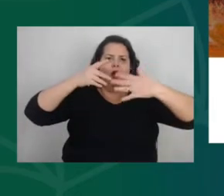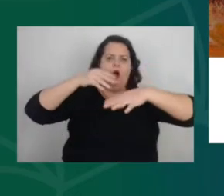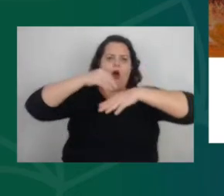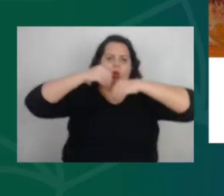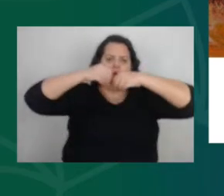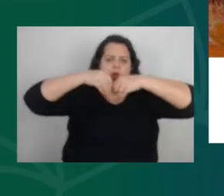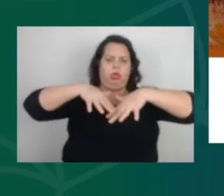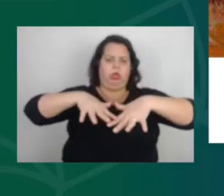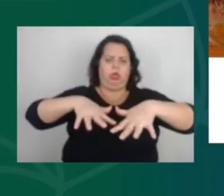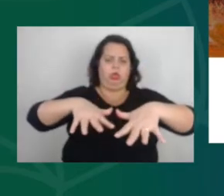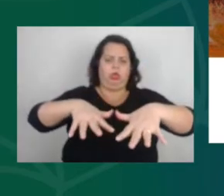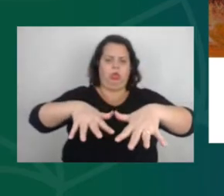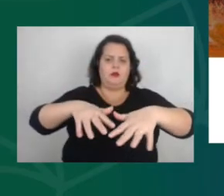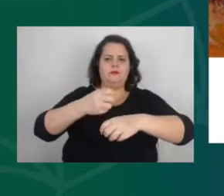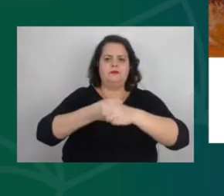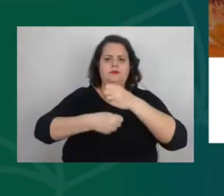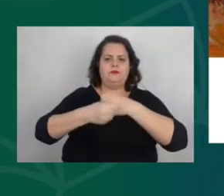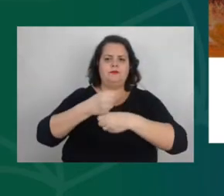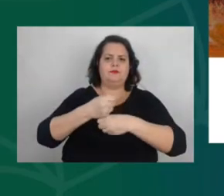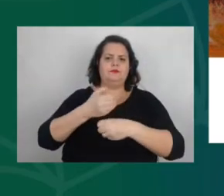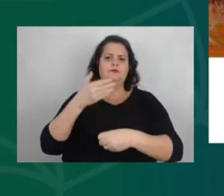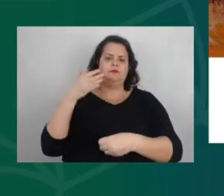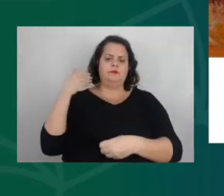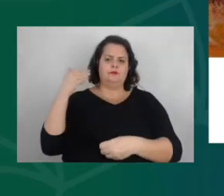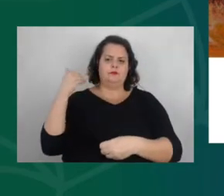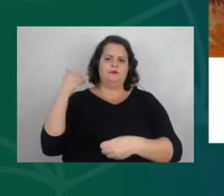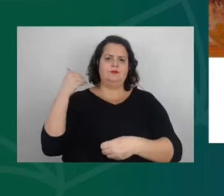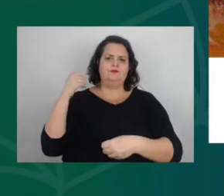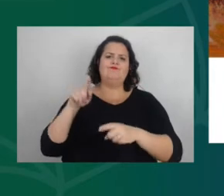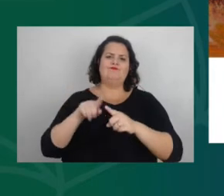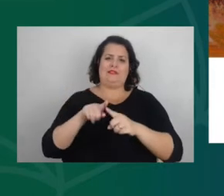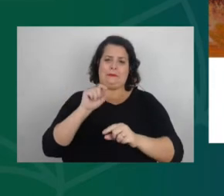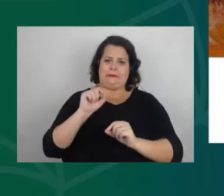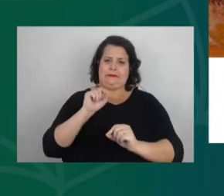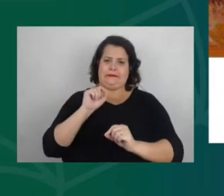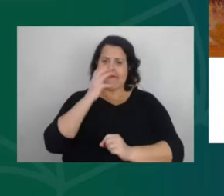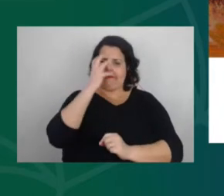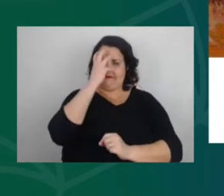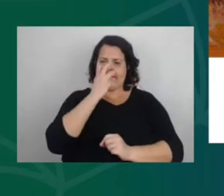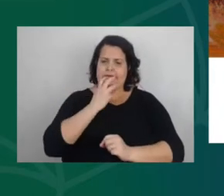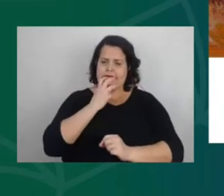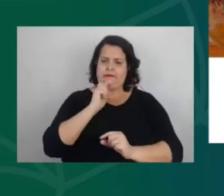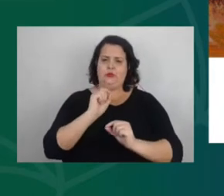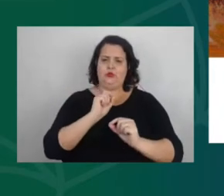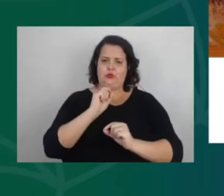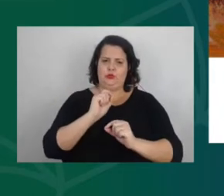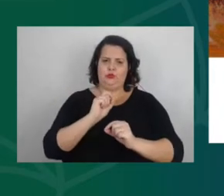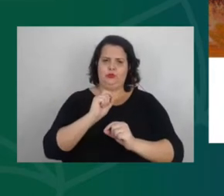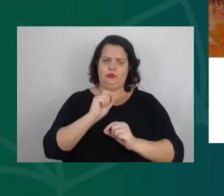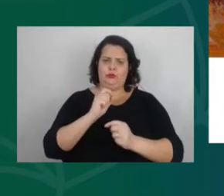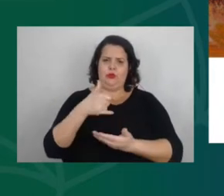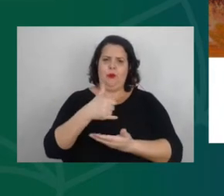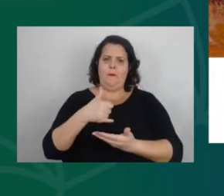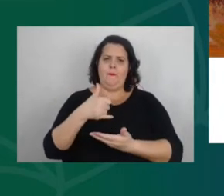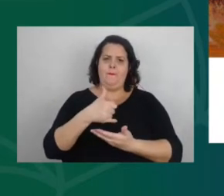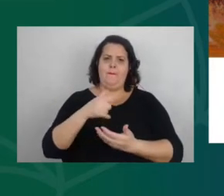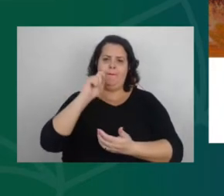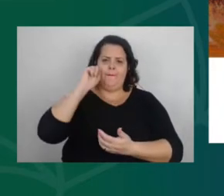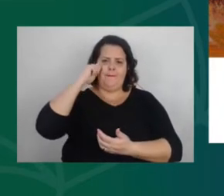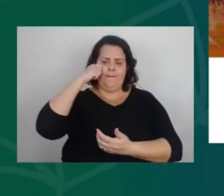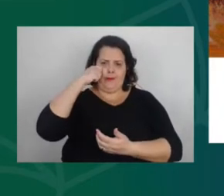E o ano passado também aquele grave acidente de petróleo no litoral do Brasil.